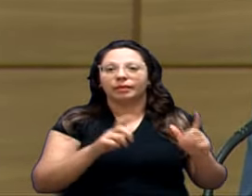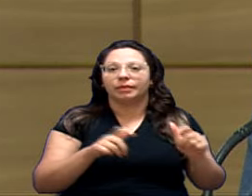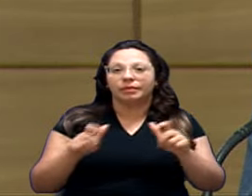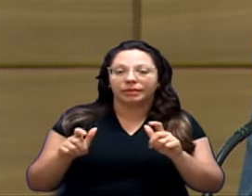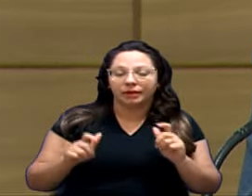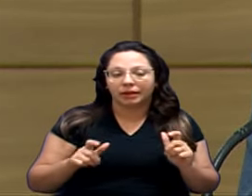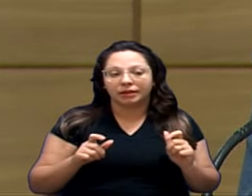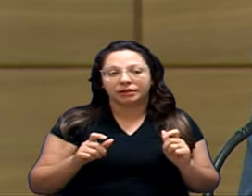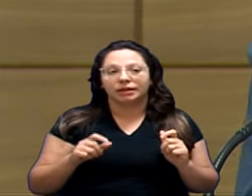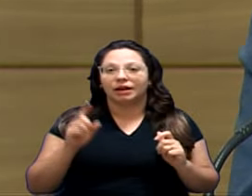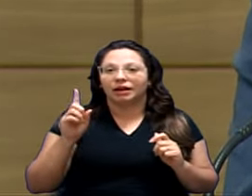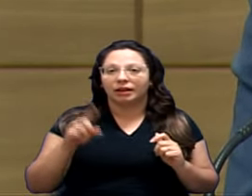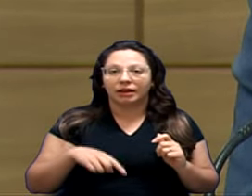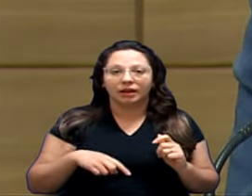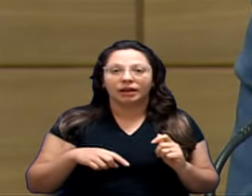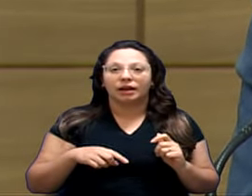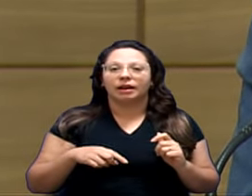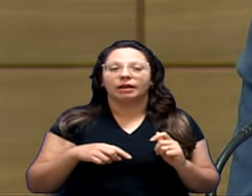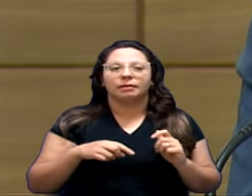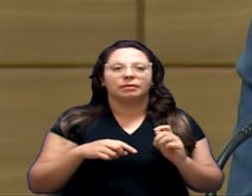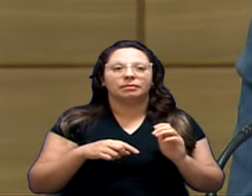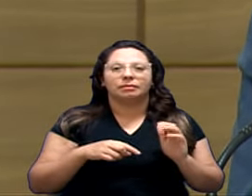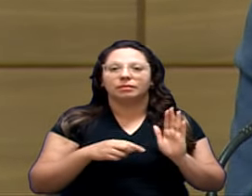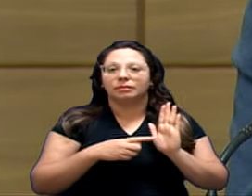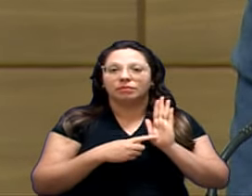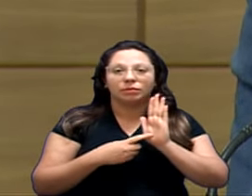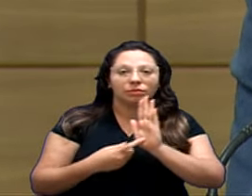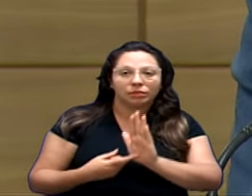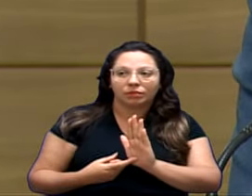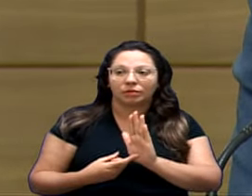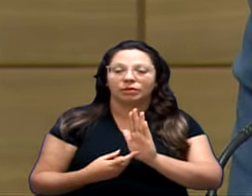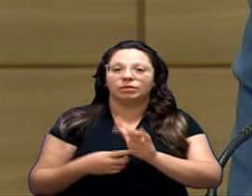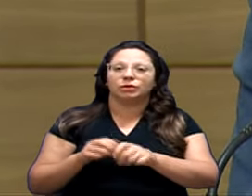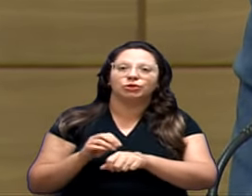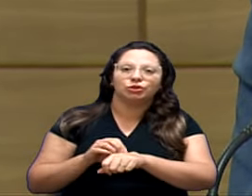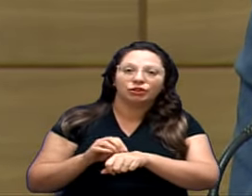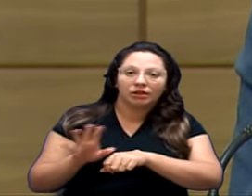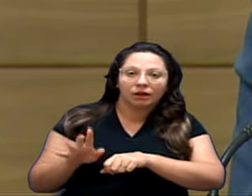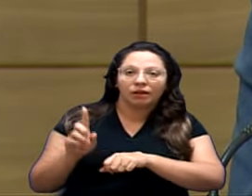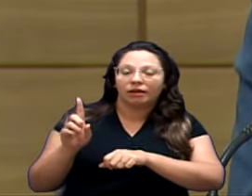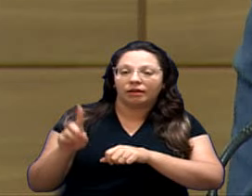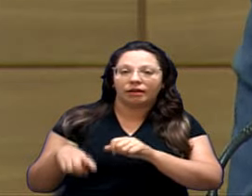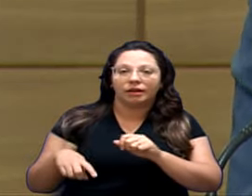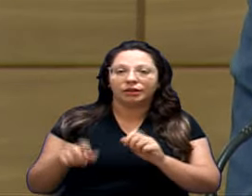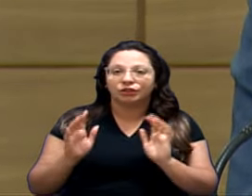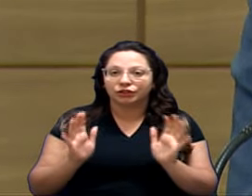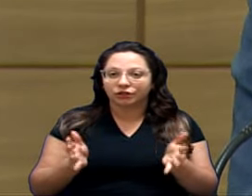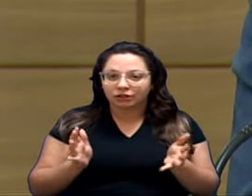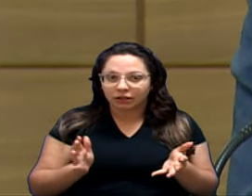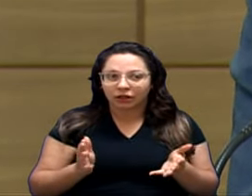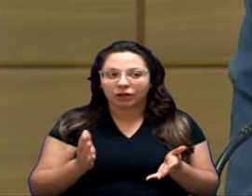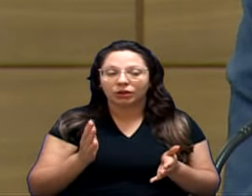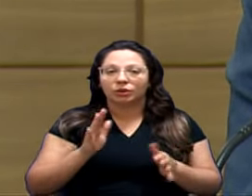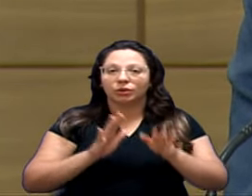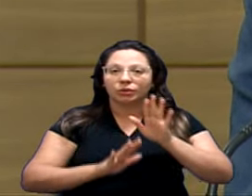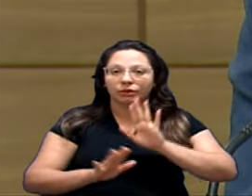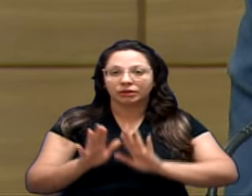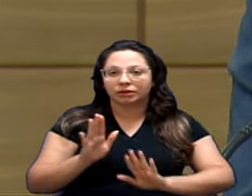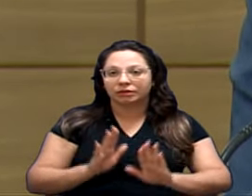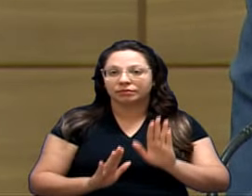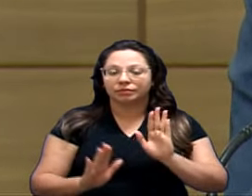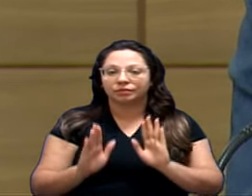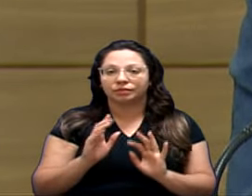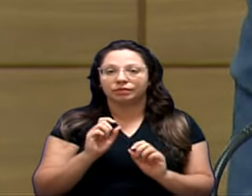eh proposto eh exatamente isso que tenha um certo cuidado em qualquer eh